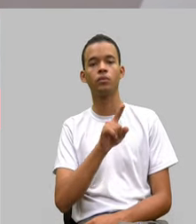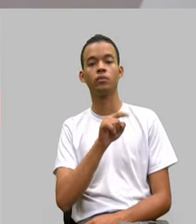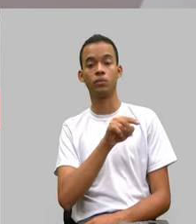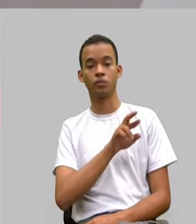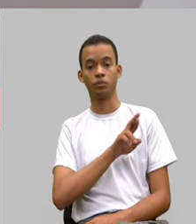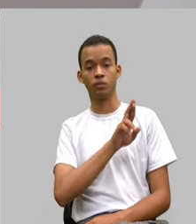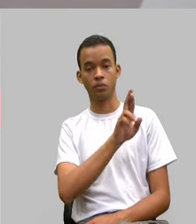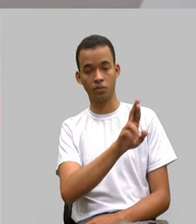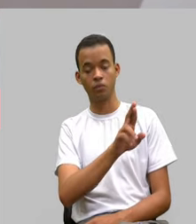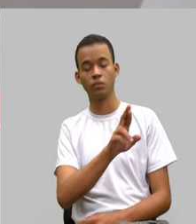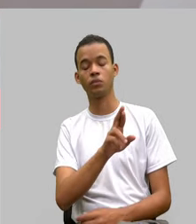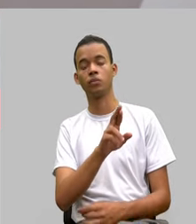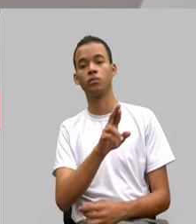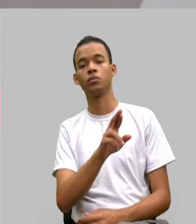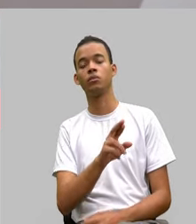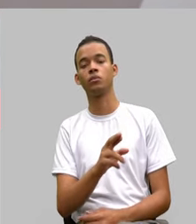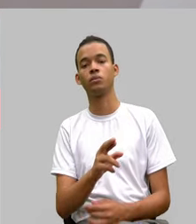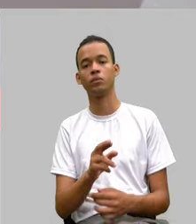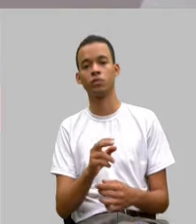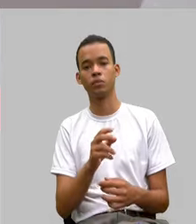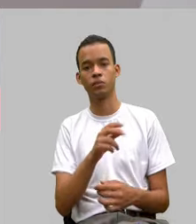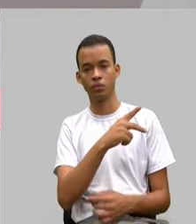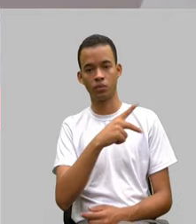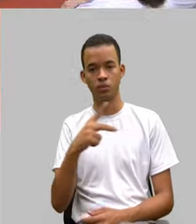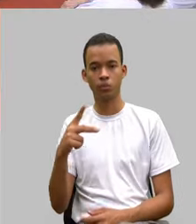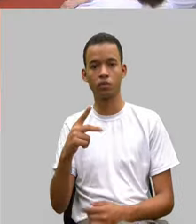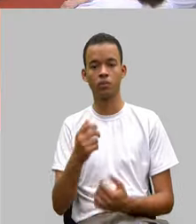pesquisa do Estado de Minas